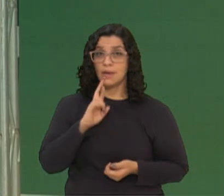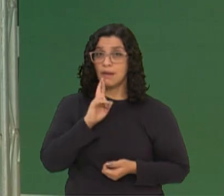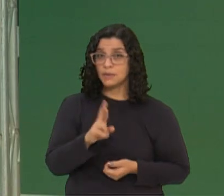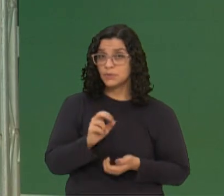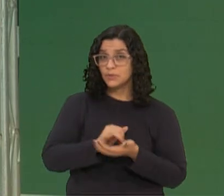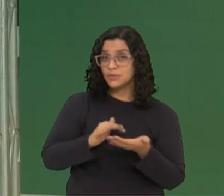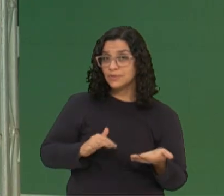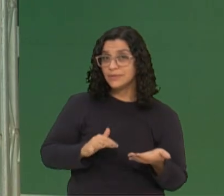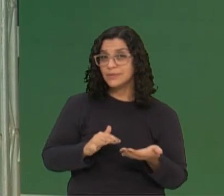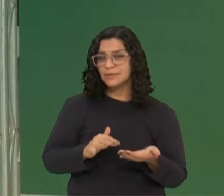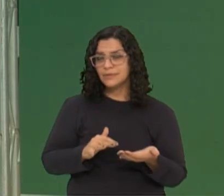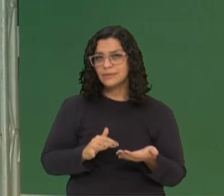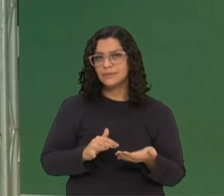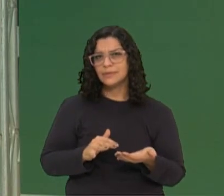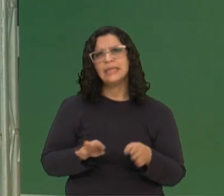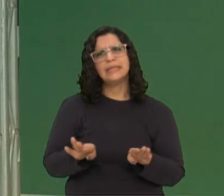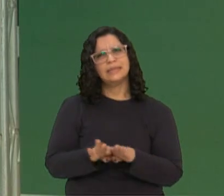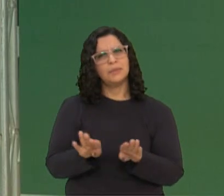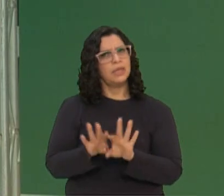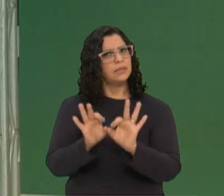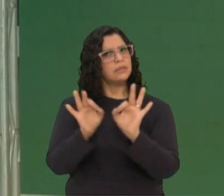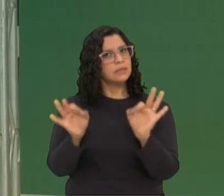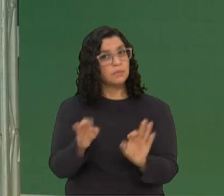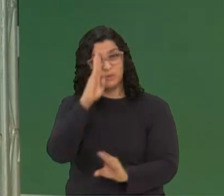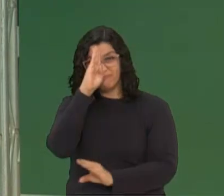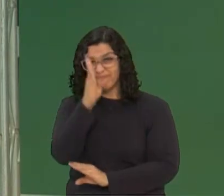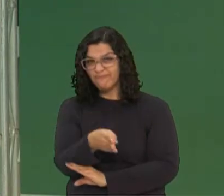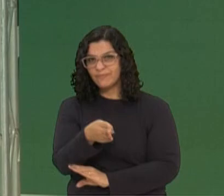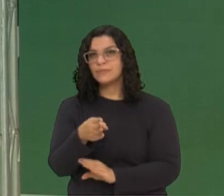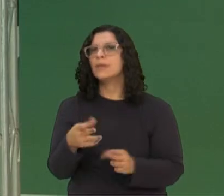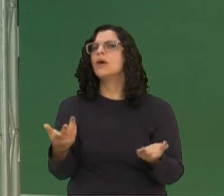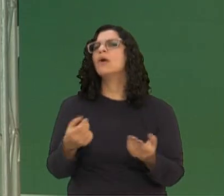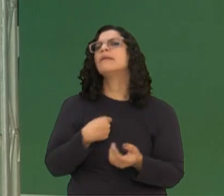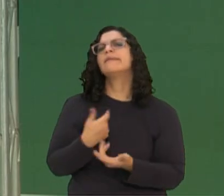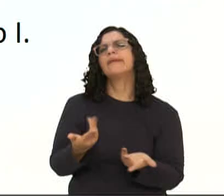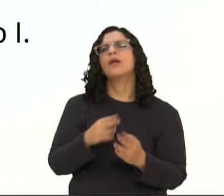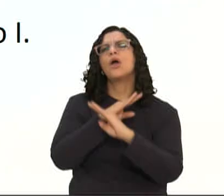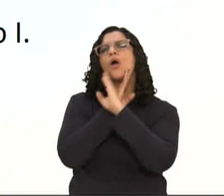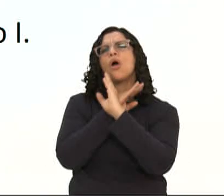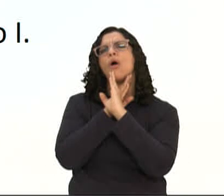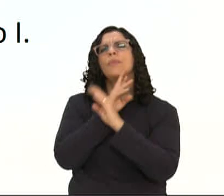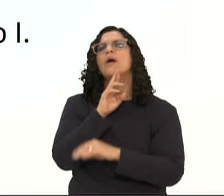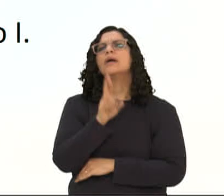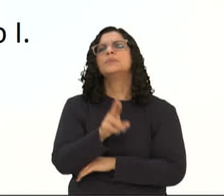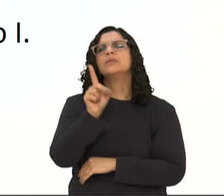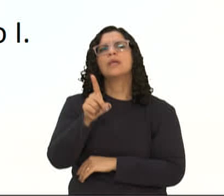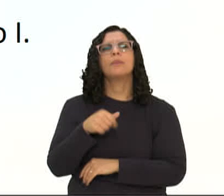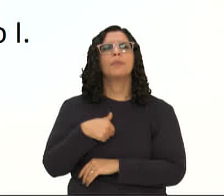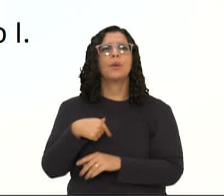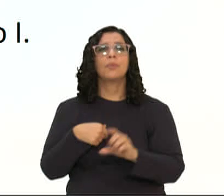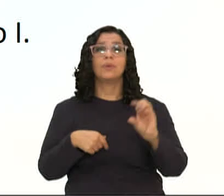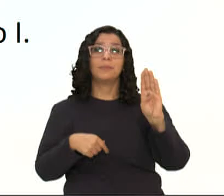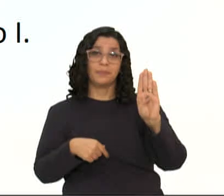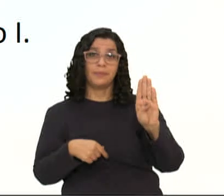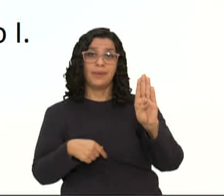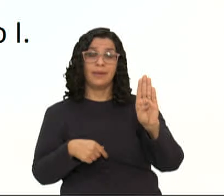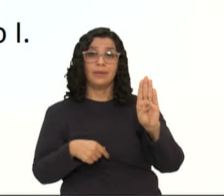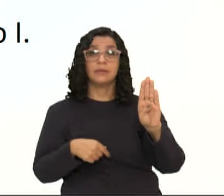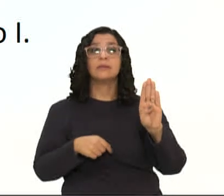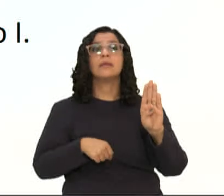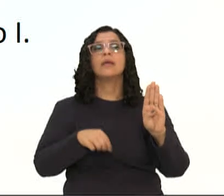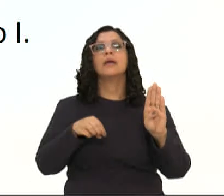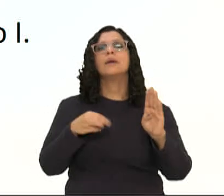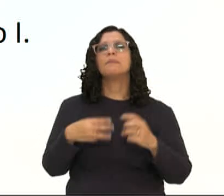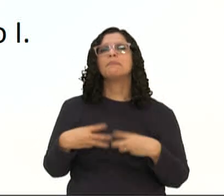Responder esse exercício? Esse exercício foi bastante simples e direto. É óbvio que a resposta disso é que o iluminismo em Portugal vai se dar